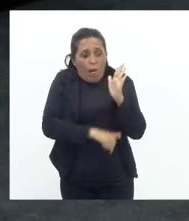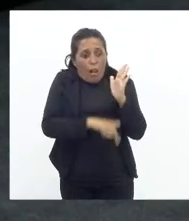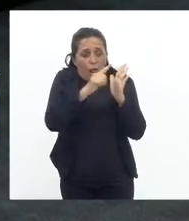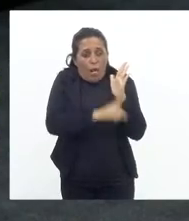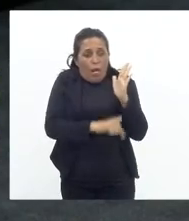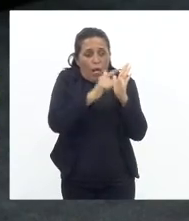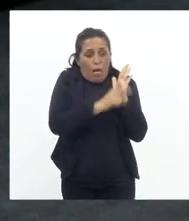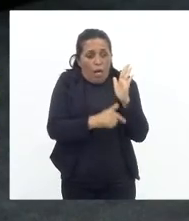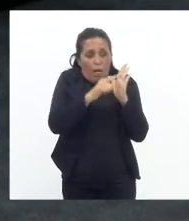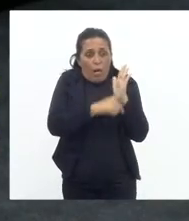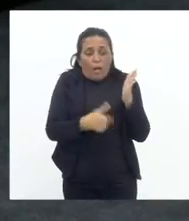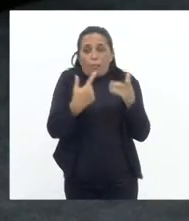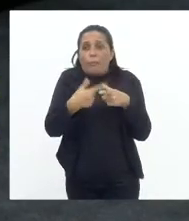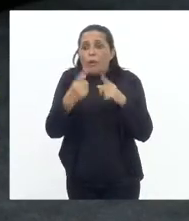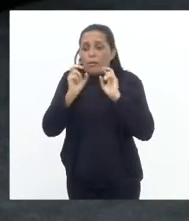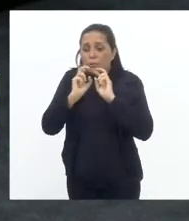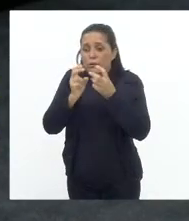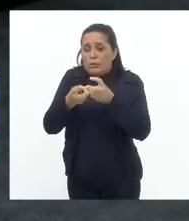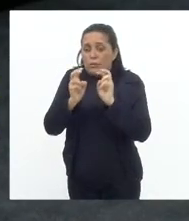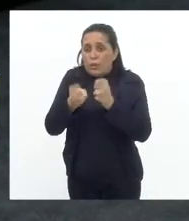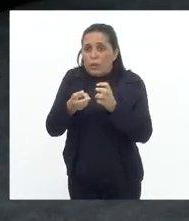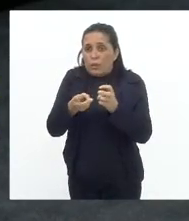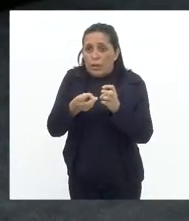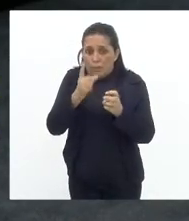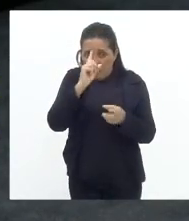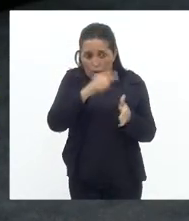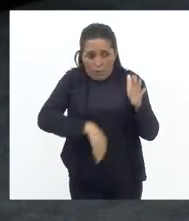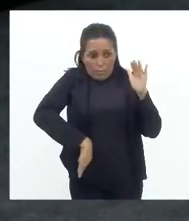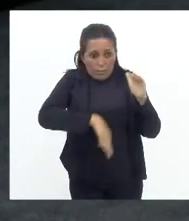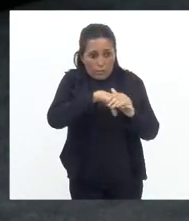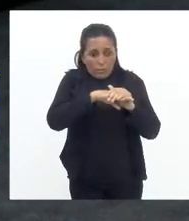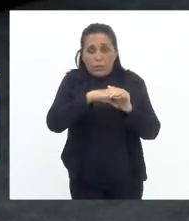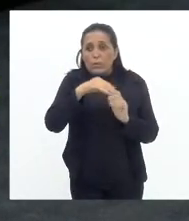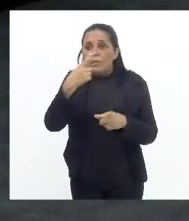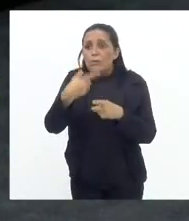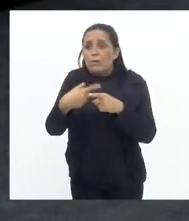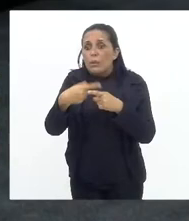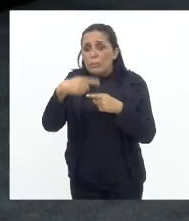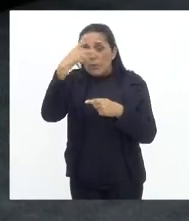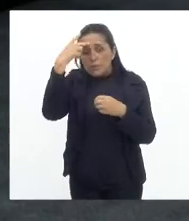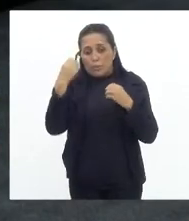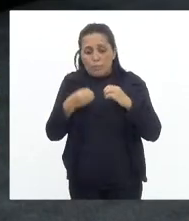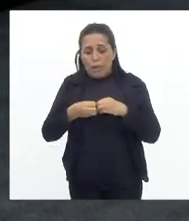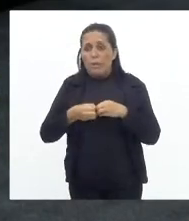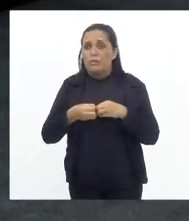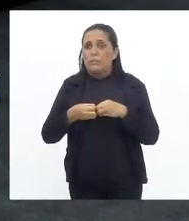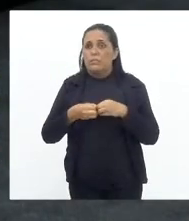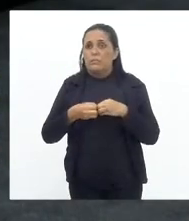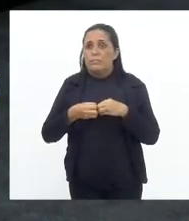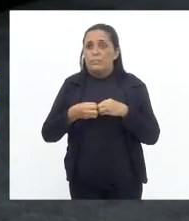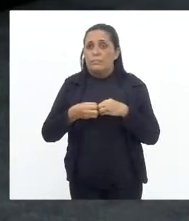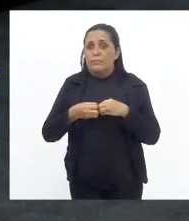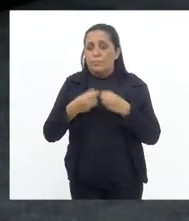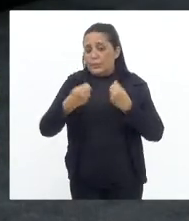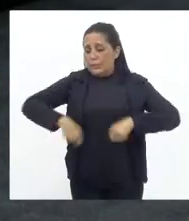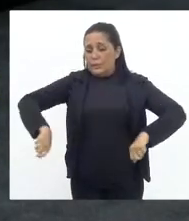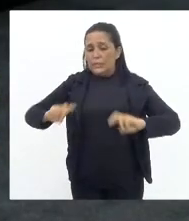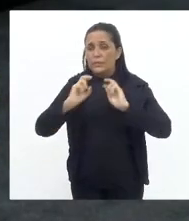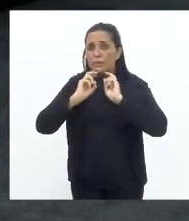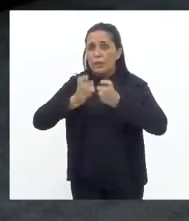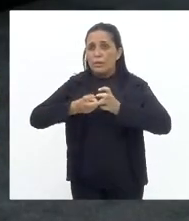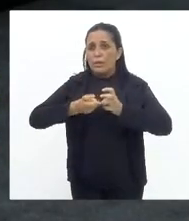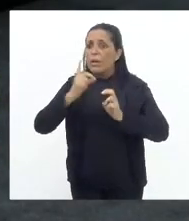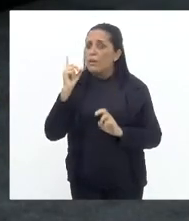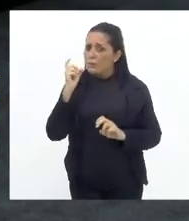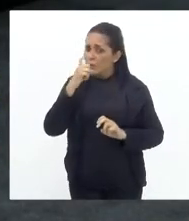atrasos e mais atrás para mandar o Coitadinho ir embora para botar alguém de perto então isso é uma corrente